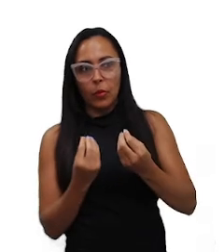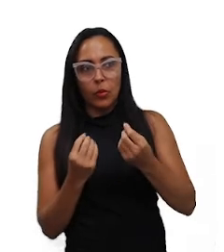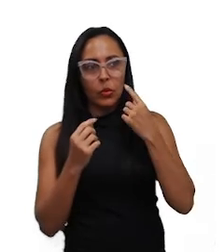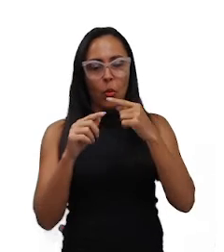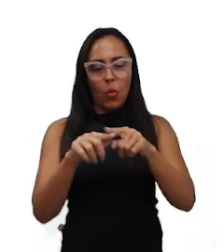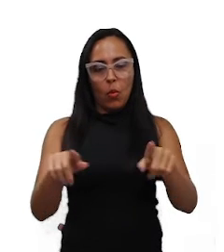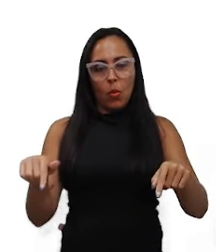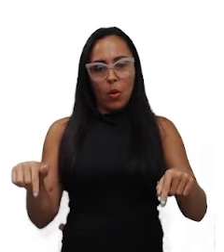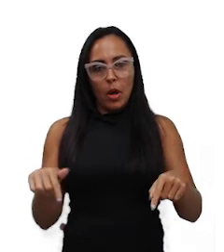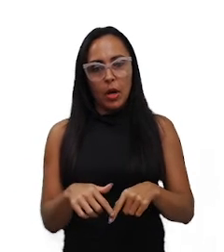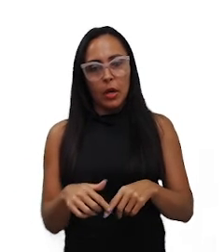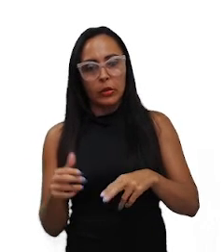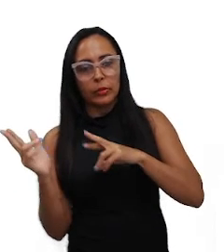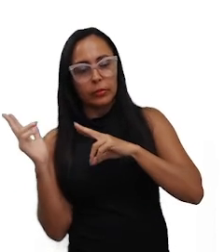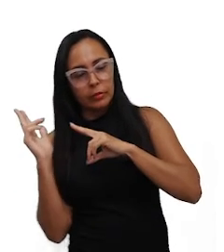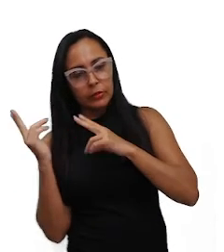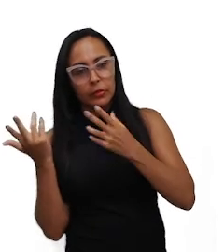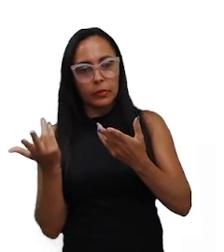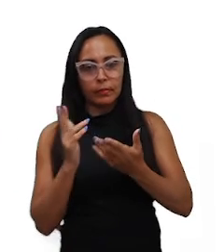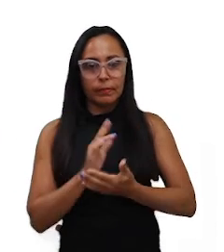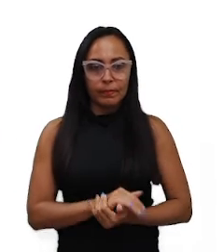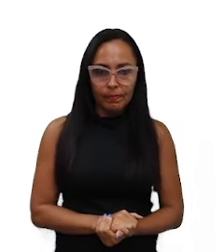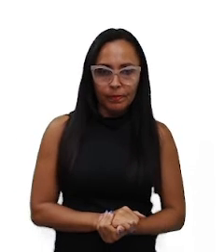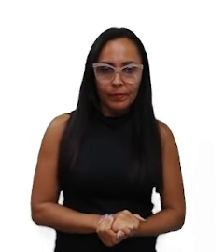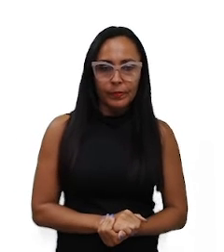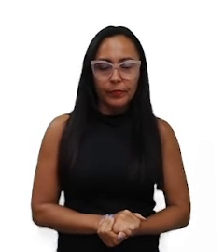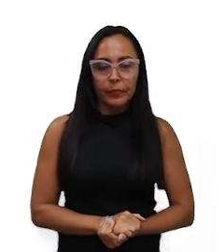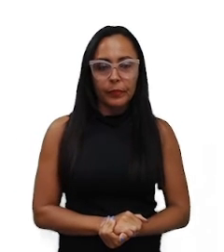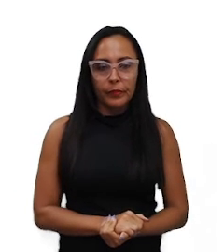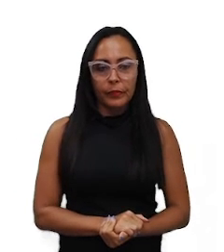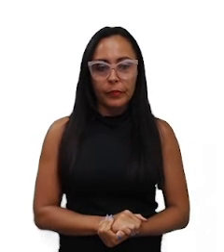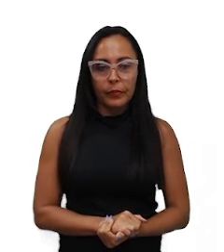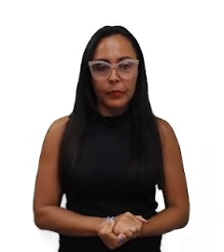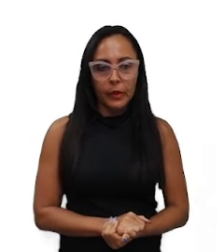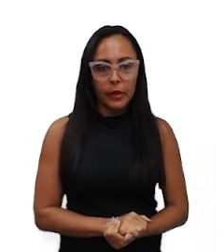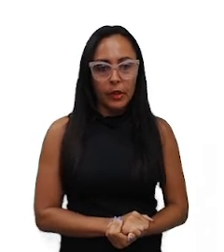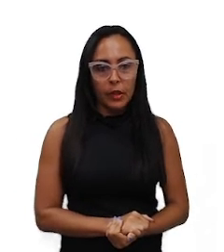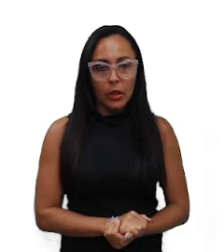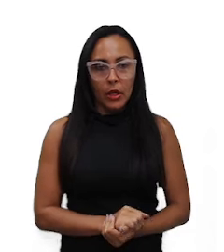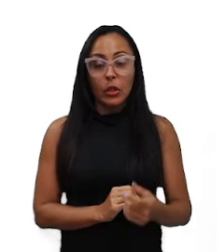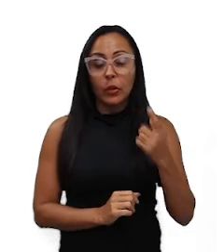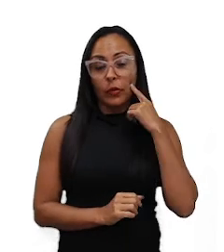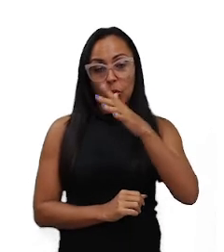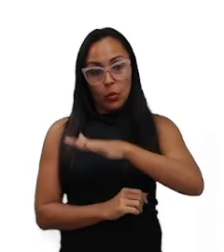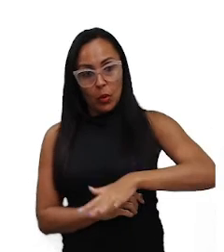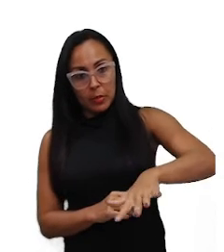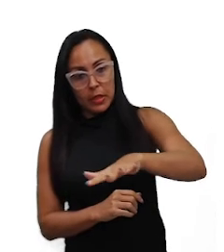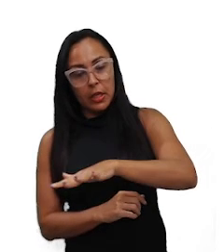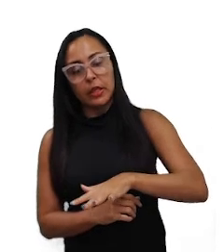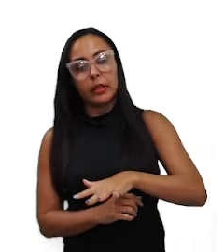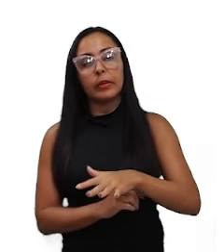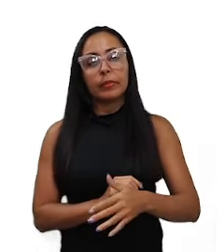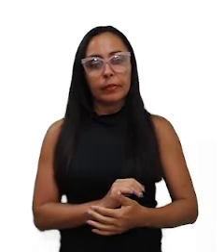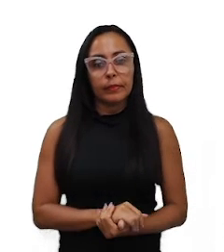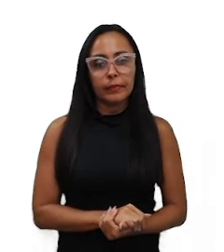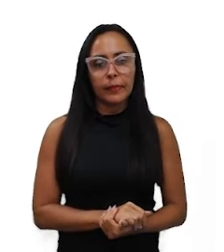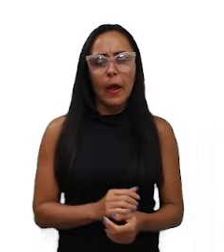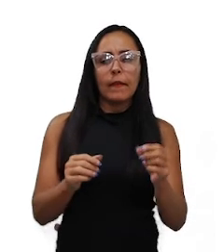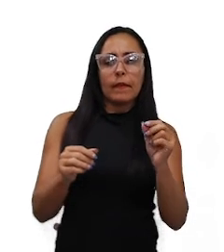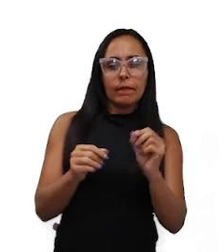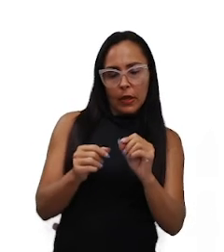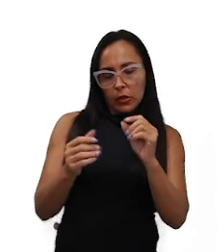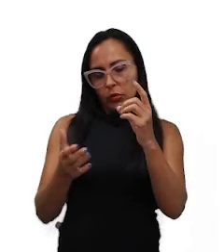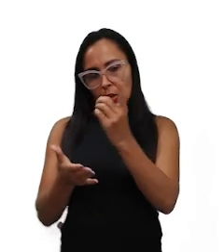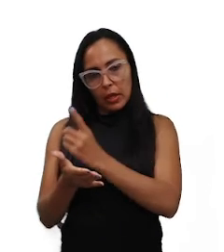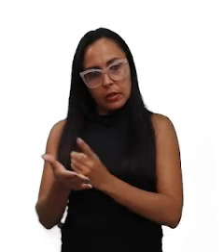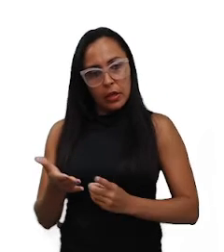o retângulo, que é do fundo vamos dizer assim, do ambiente, né? Fez o desenho, como